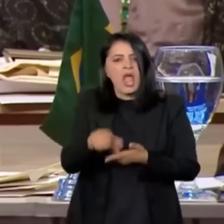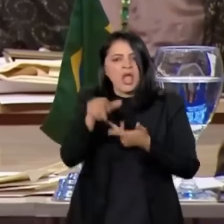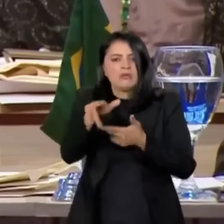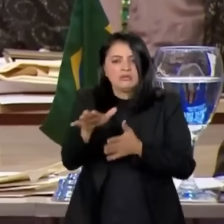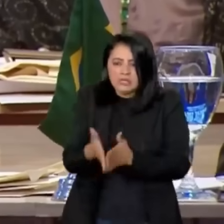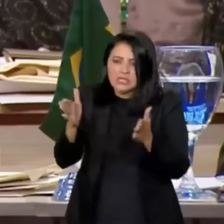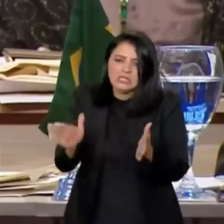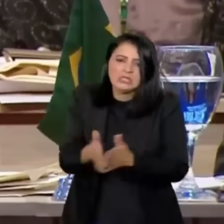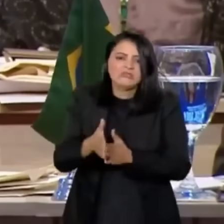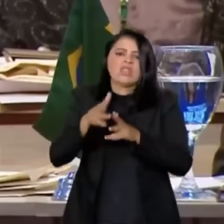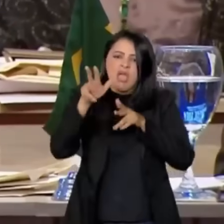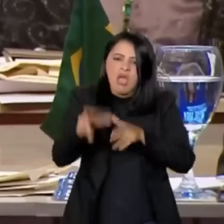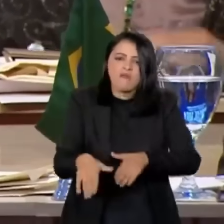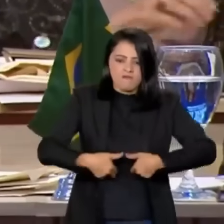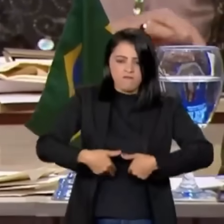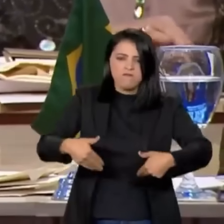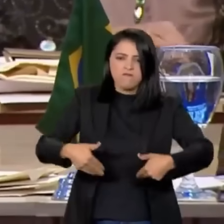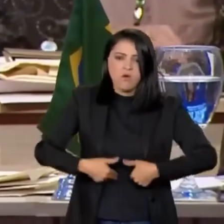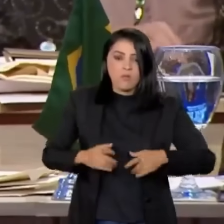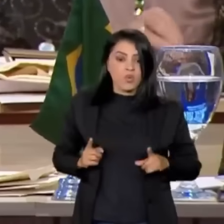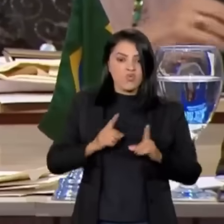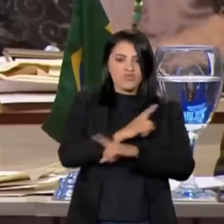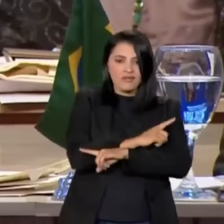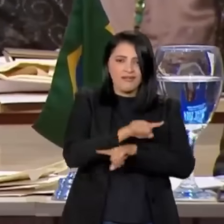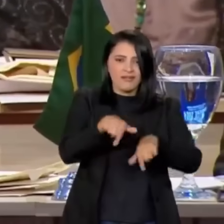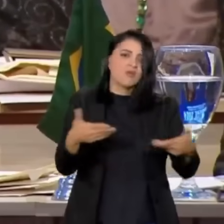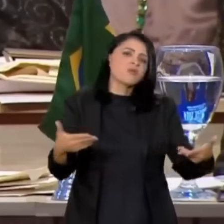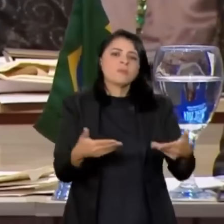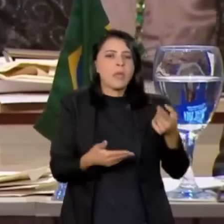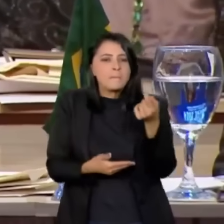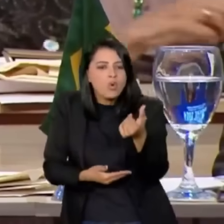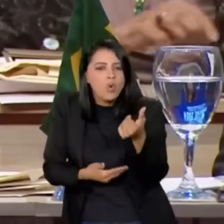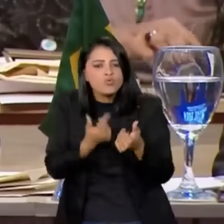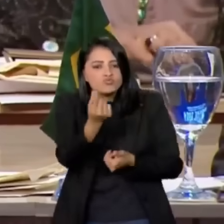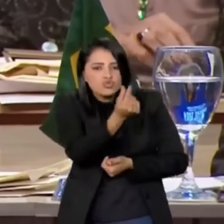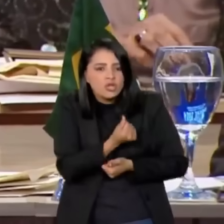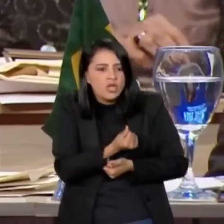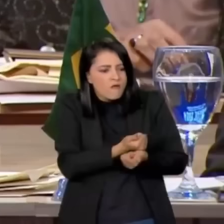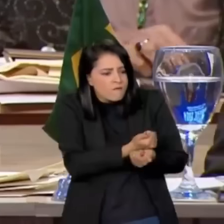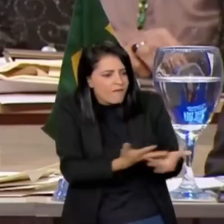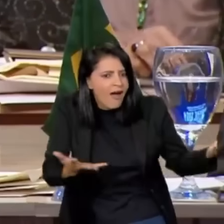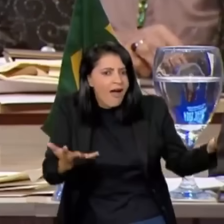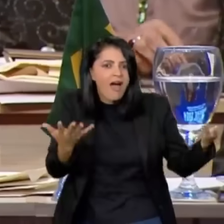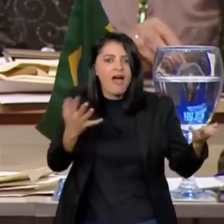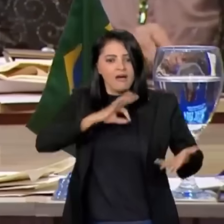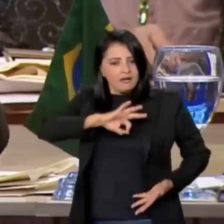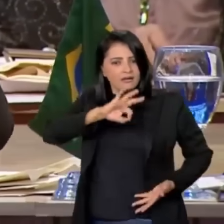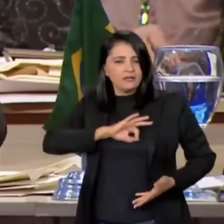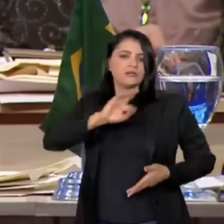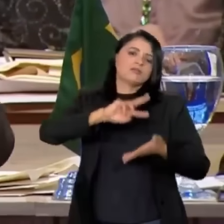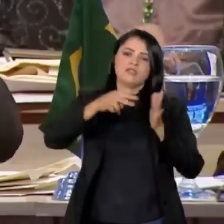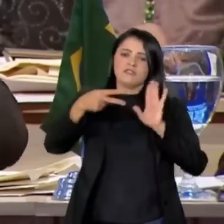empobrecimento e simboliza fome. Agora é o contrário. Pouco dinheiro na mão de muitos